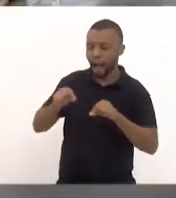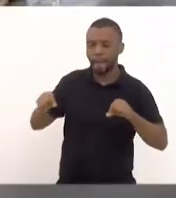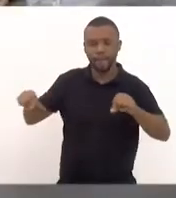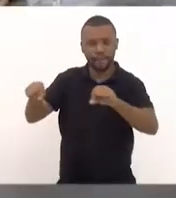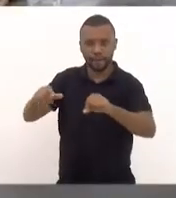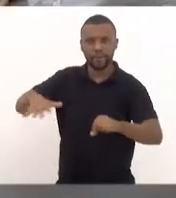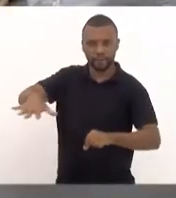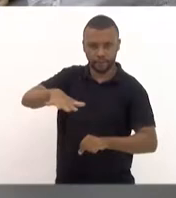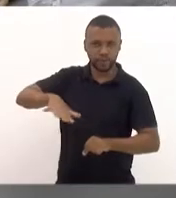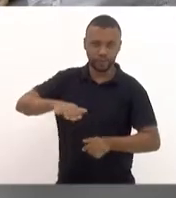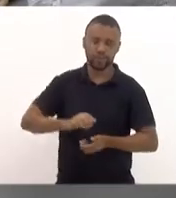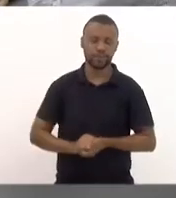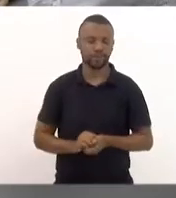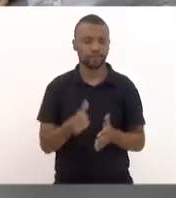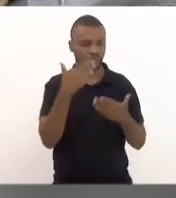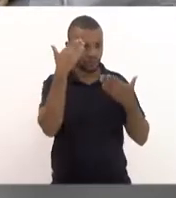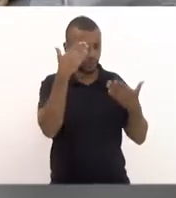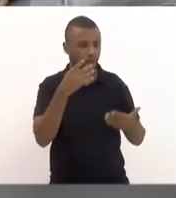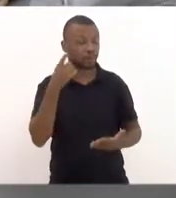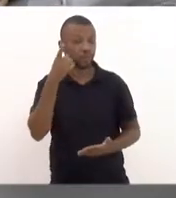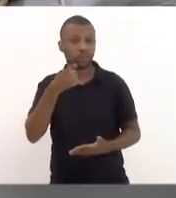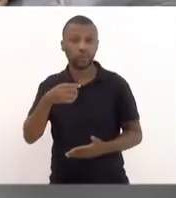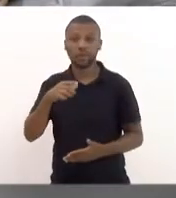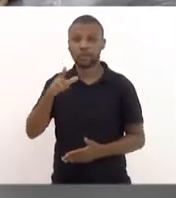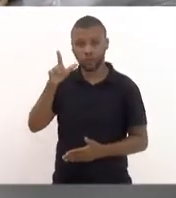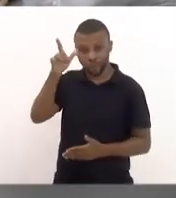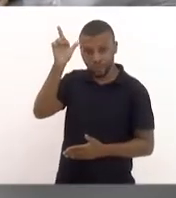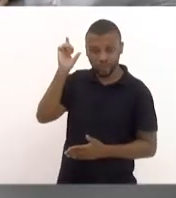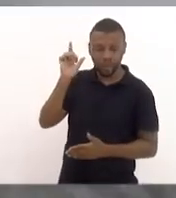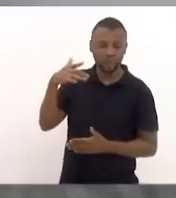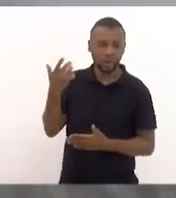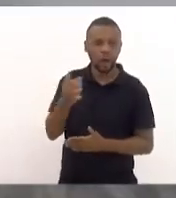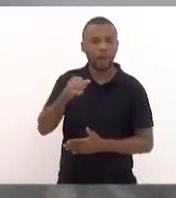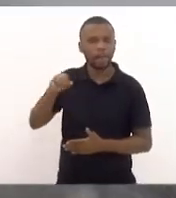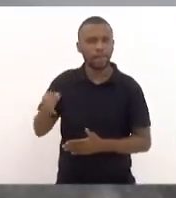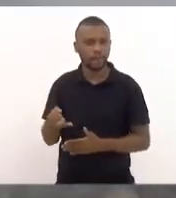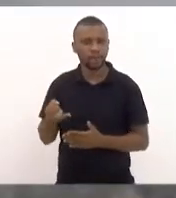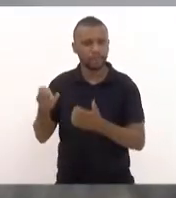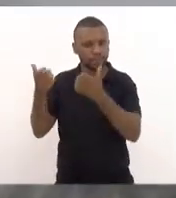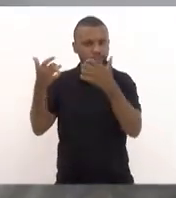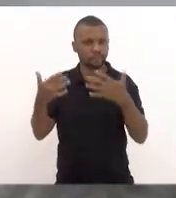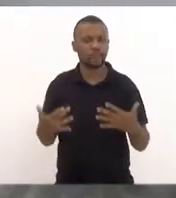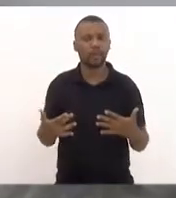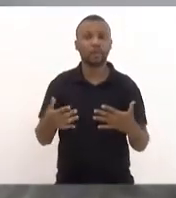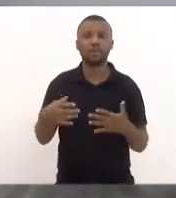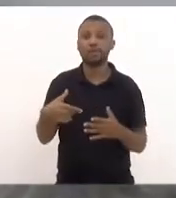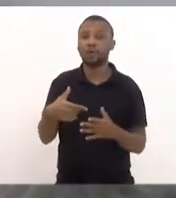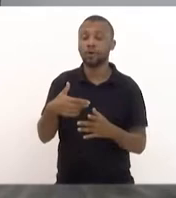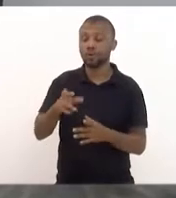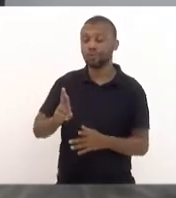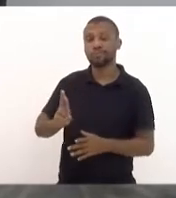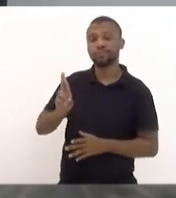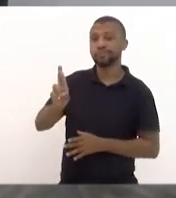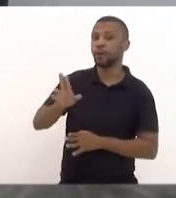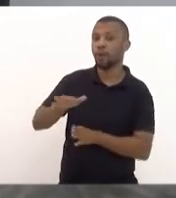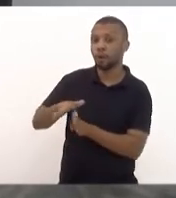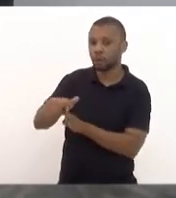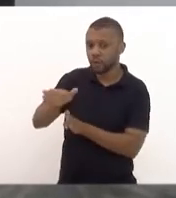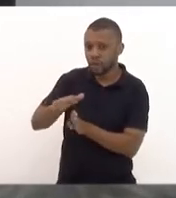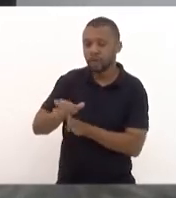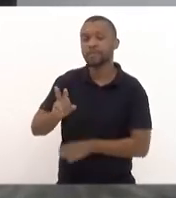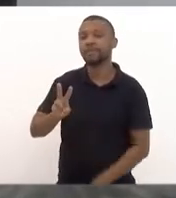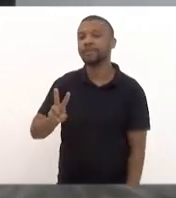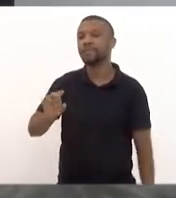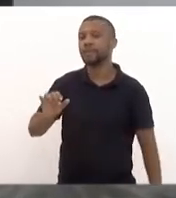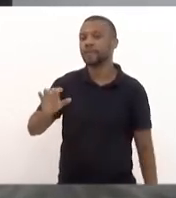Paulo. Aproveito para registrar que justificou a ausência, foi convidado justamente o conselheiro Vicente Loureiro, que acompanha muito os trabalhos